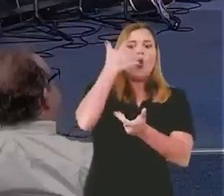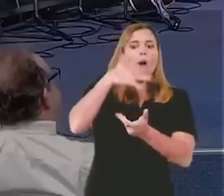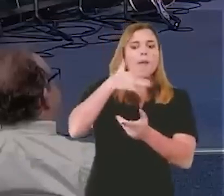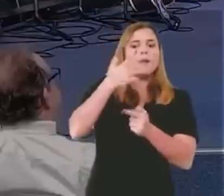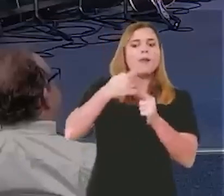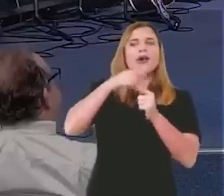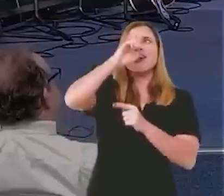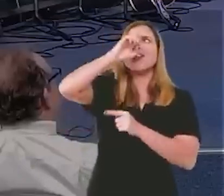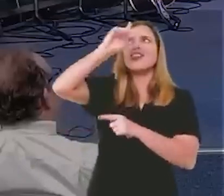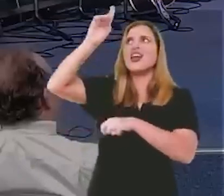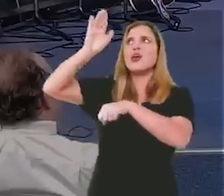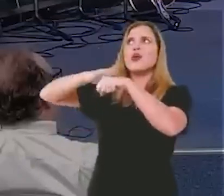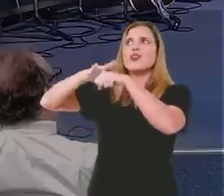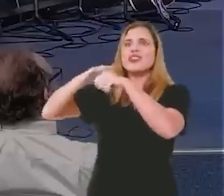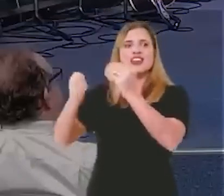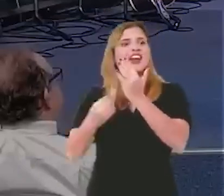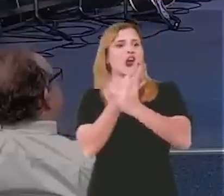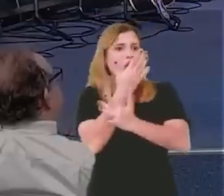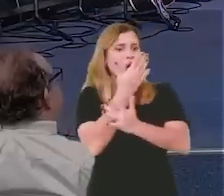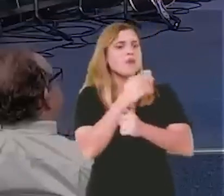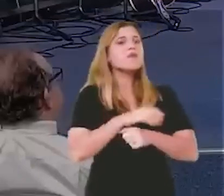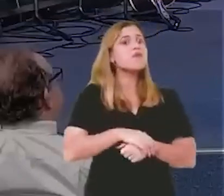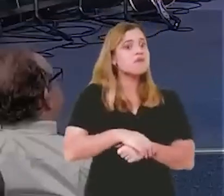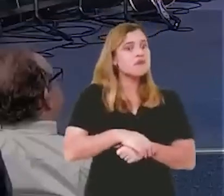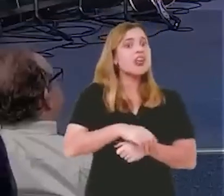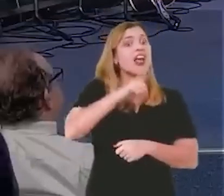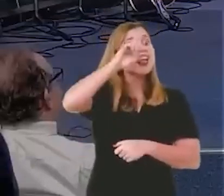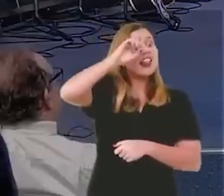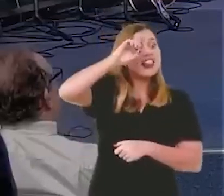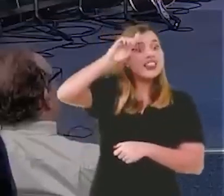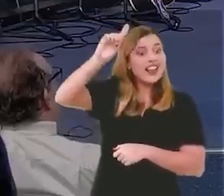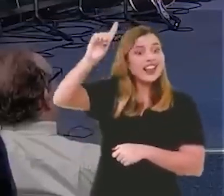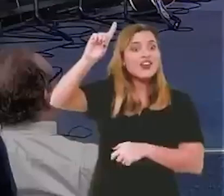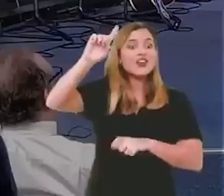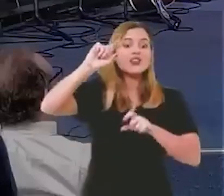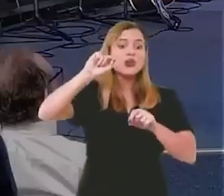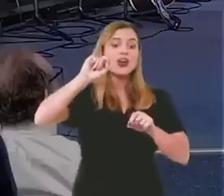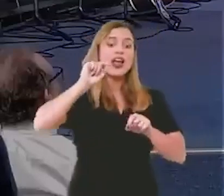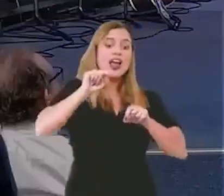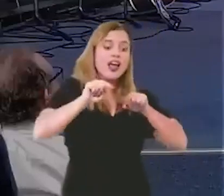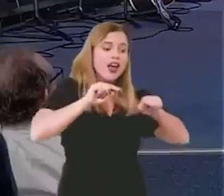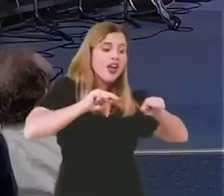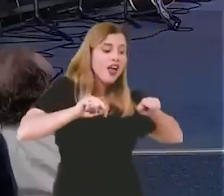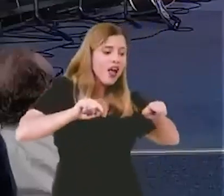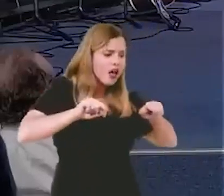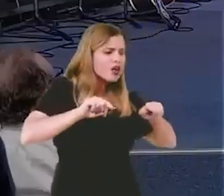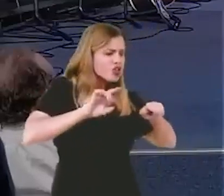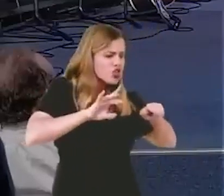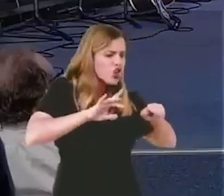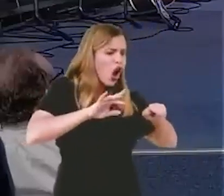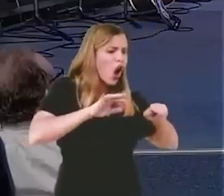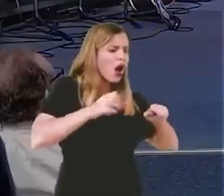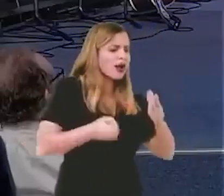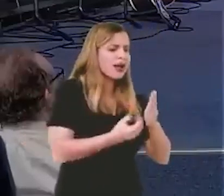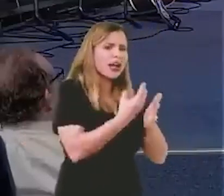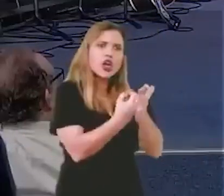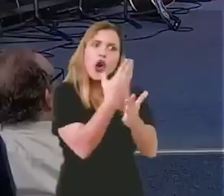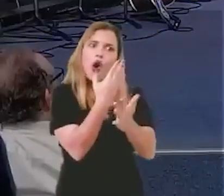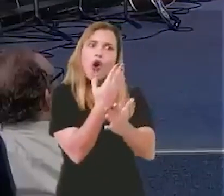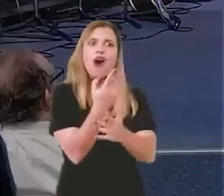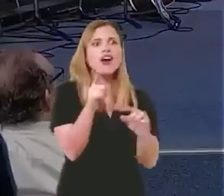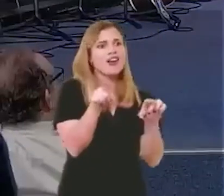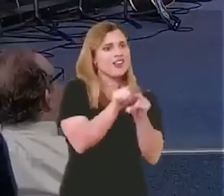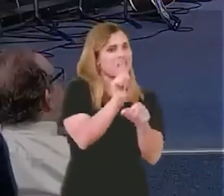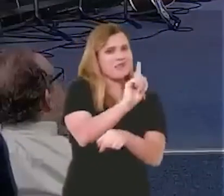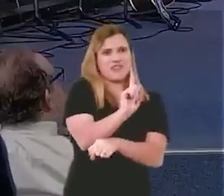Ele criou. Mas ele não criou das relações só, não. Ele vai te buscar cada delas pelo nome. Como o chão pelo